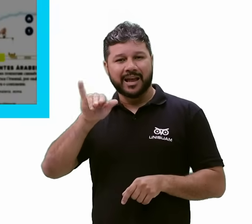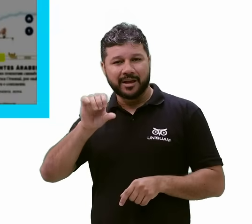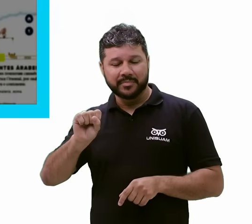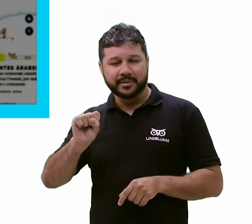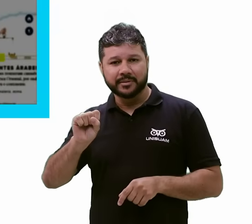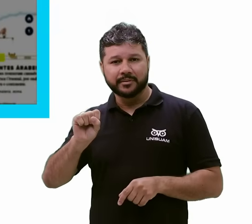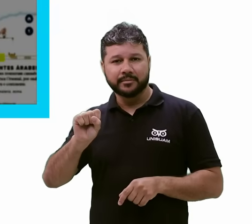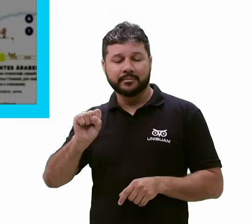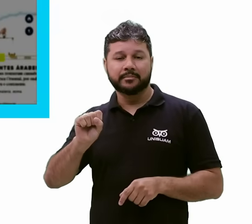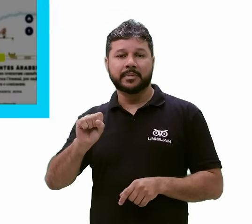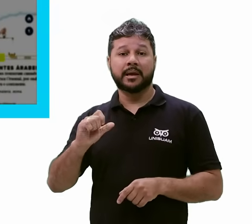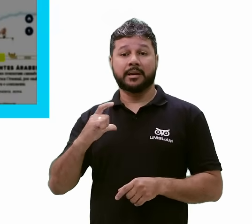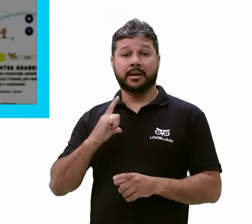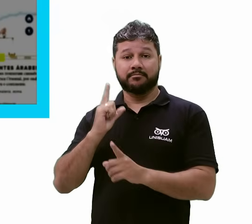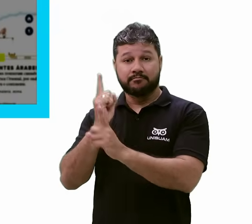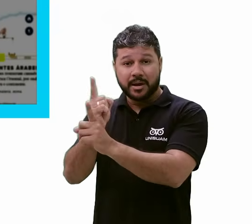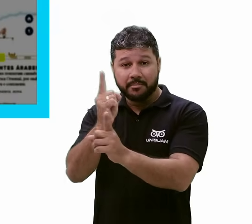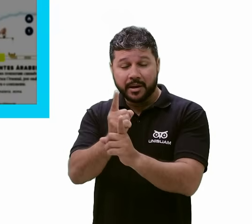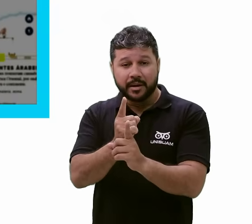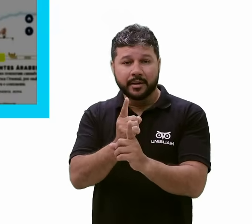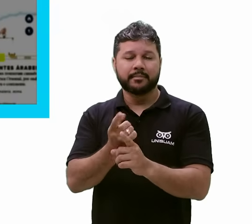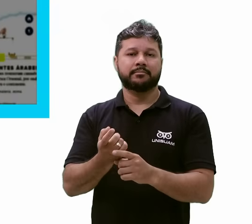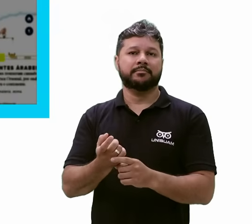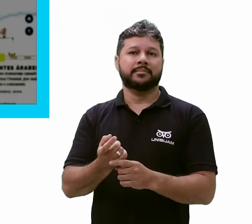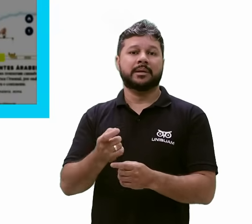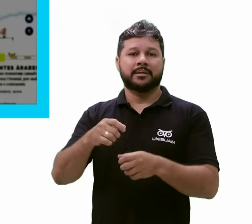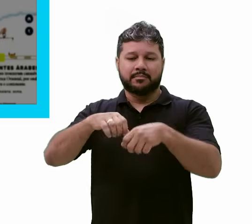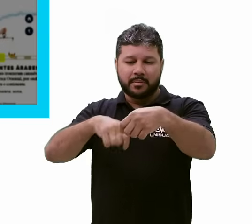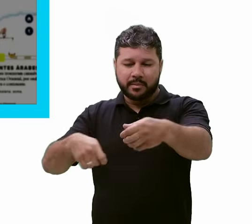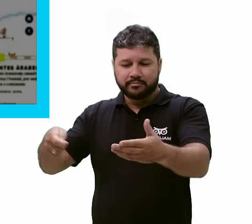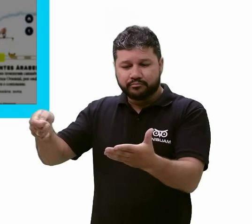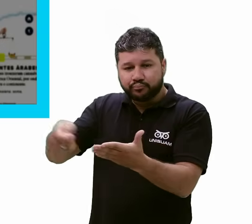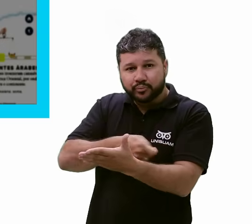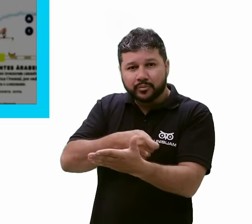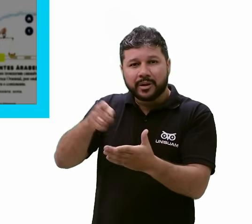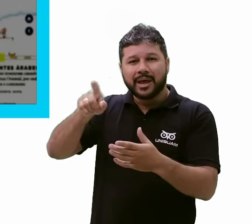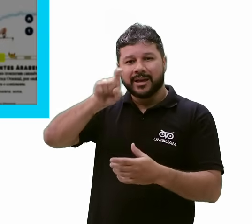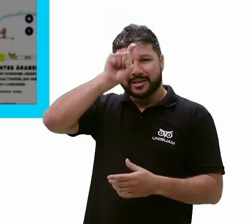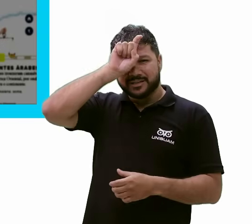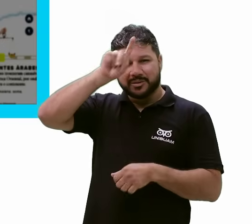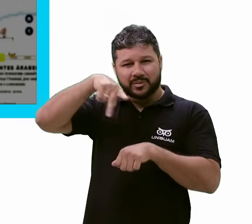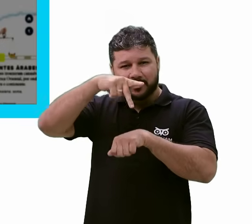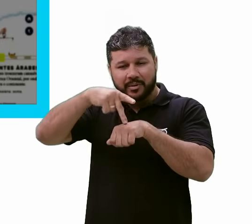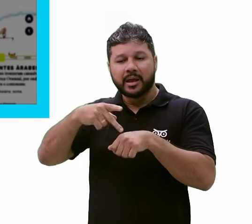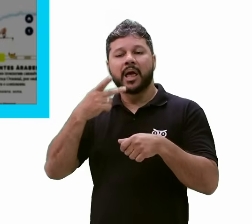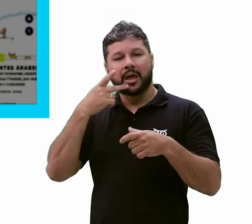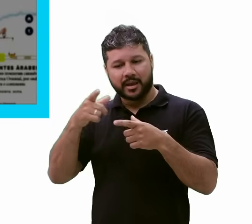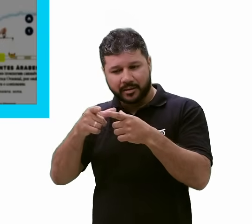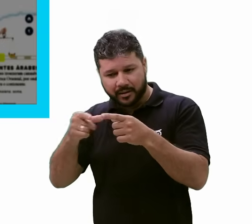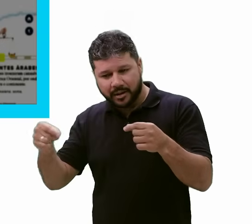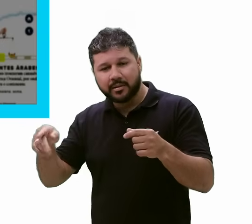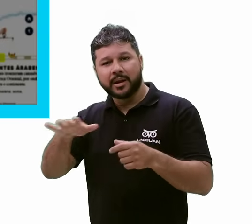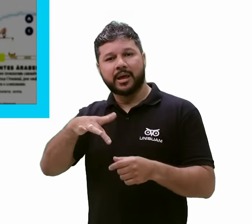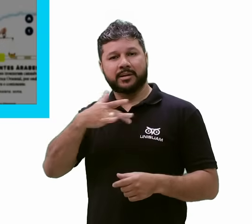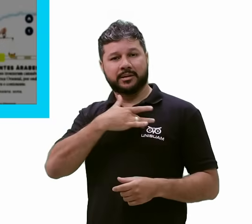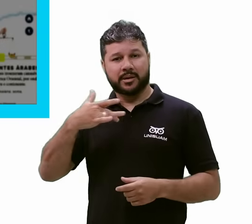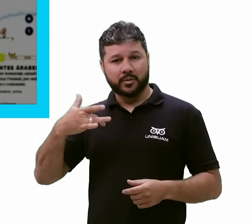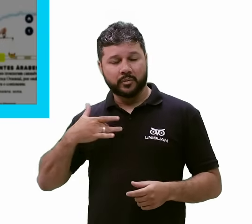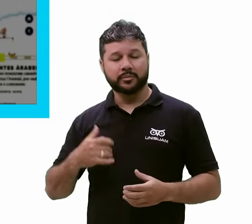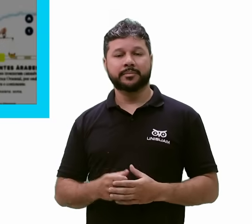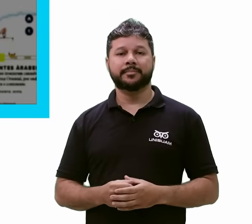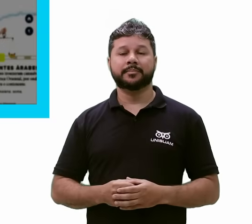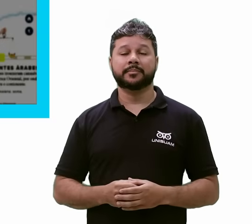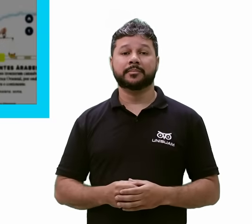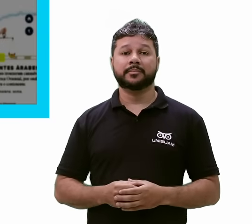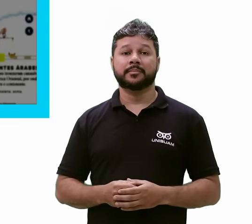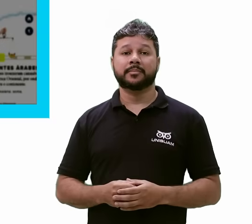cannabis aparecendo em tratados médicos egípcios, tá? Como planta medicinal.